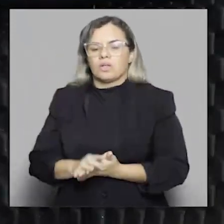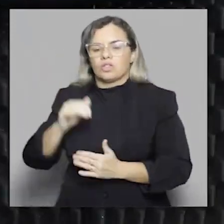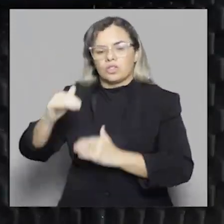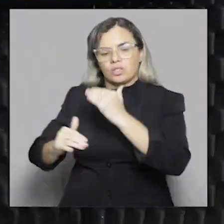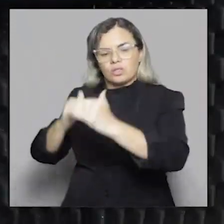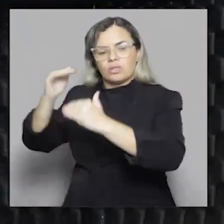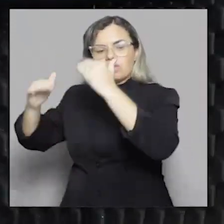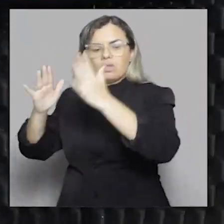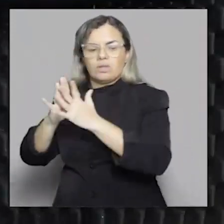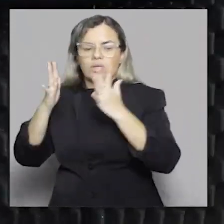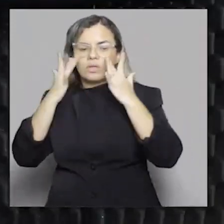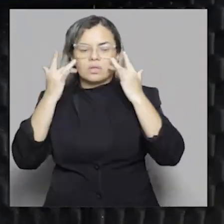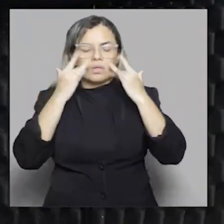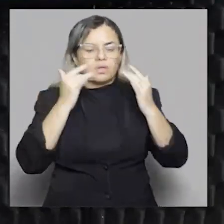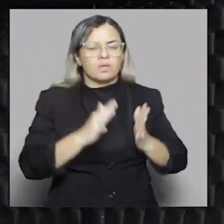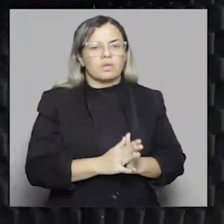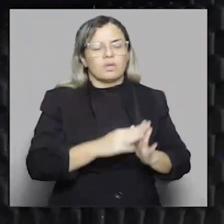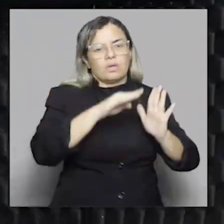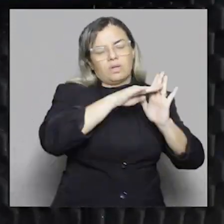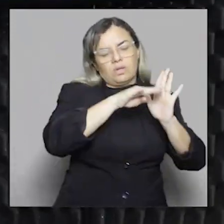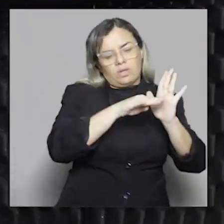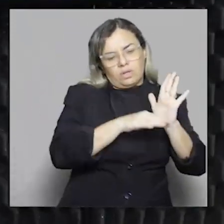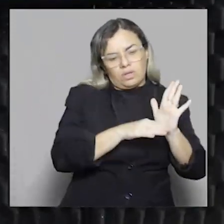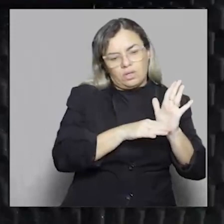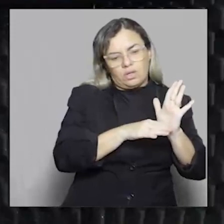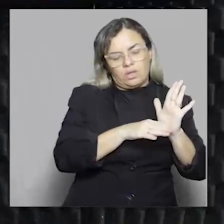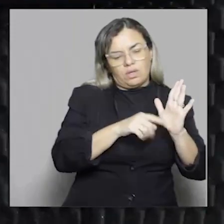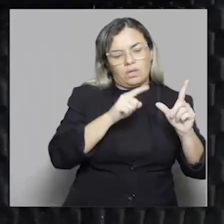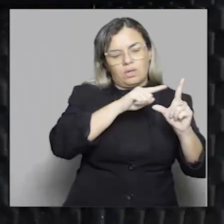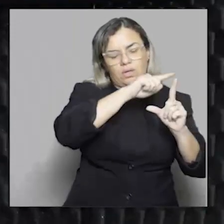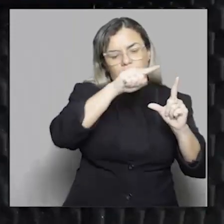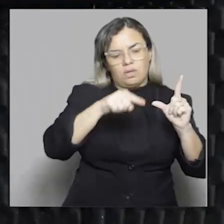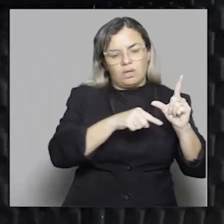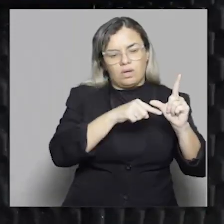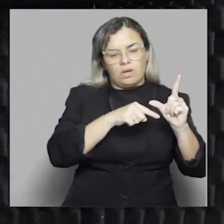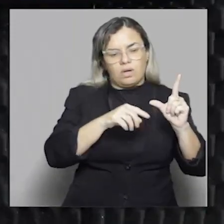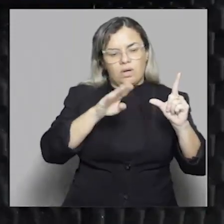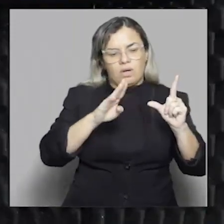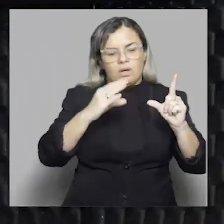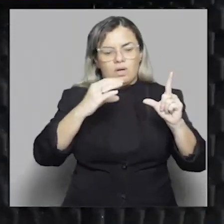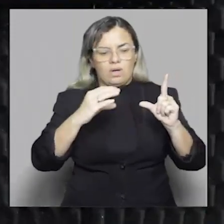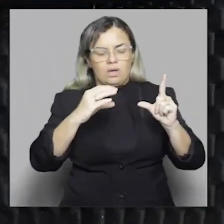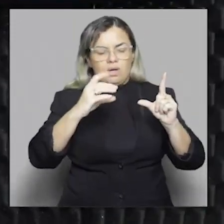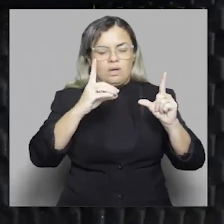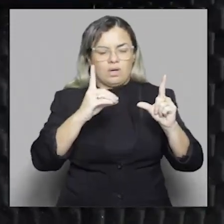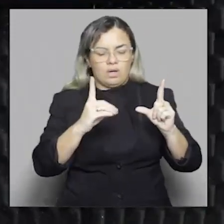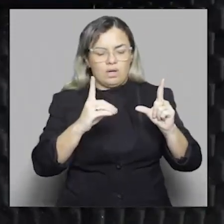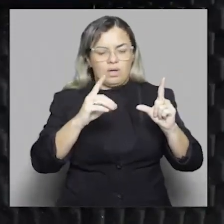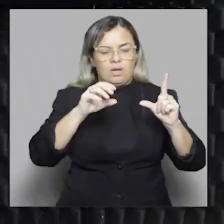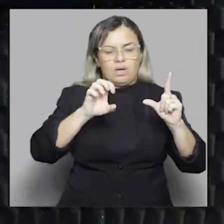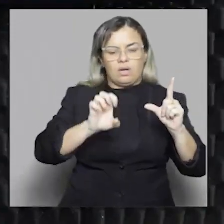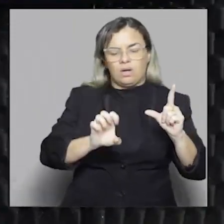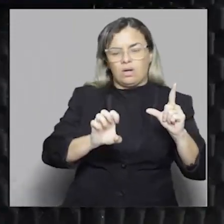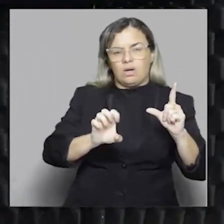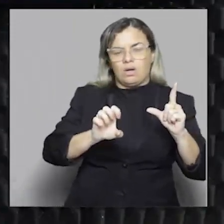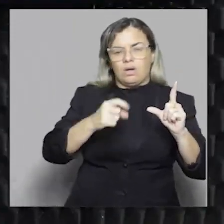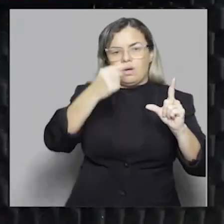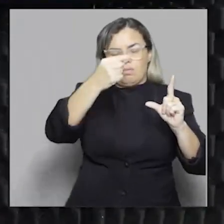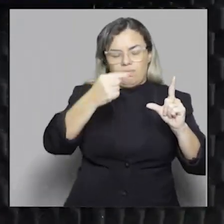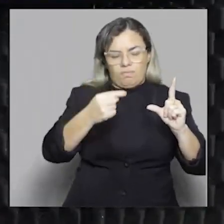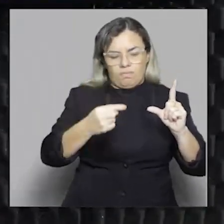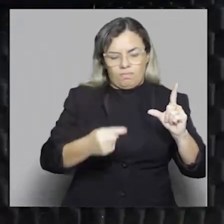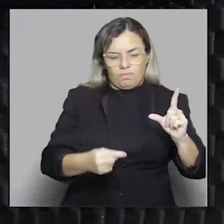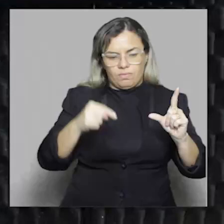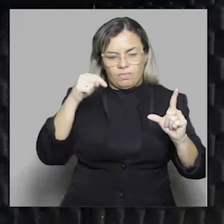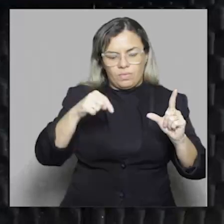existia. Quanto aos outros itens, as performances, a pop art, minimalismo e arte naif, cada uma delas